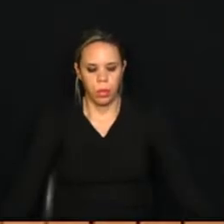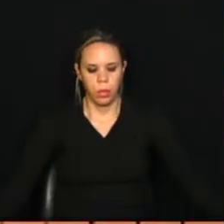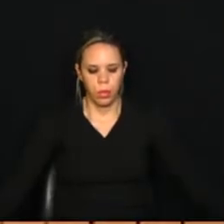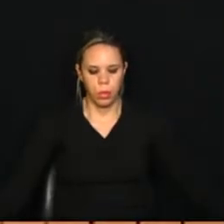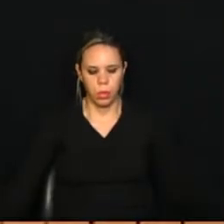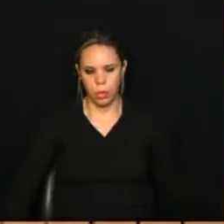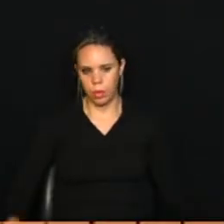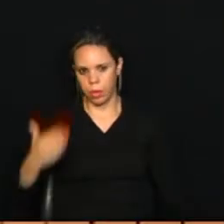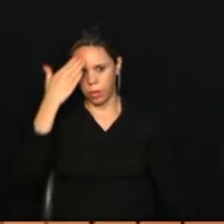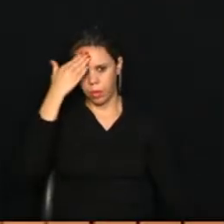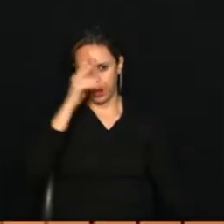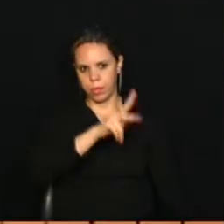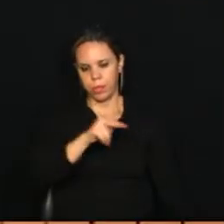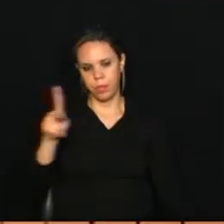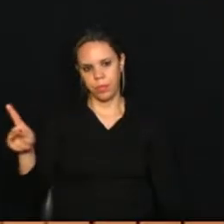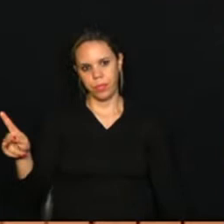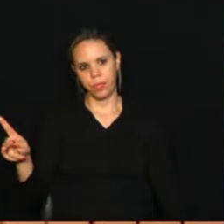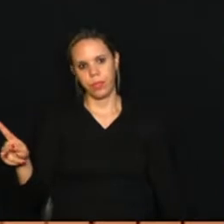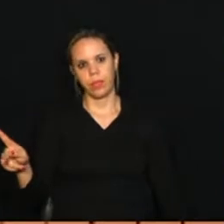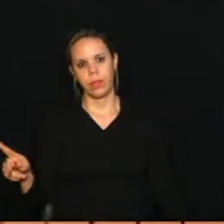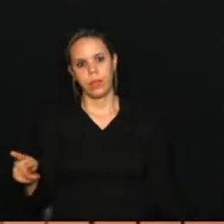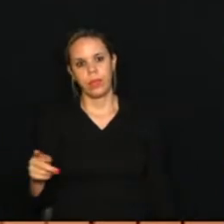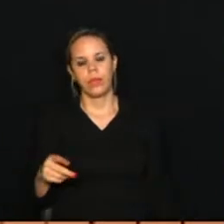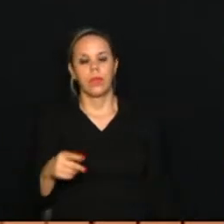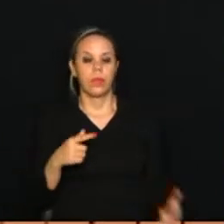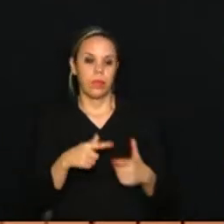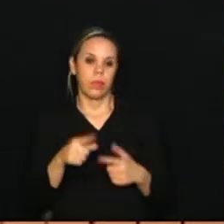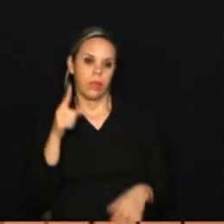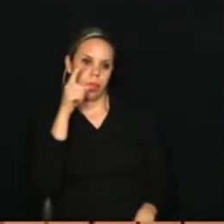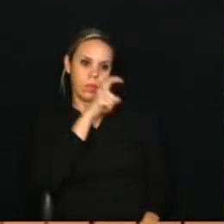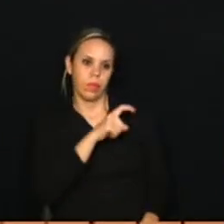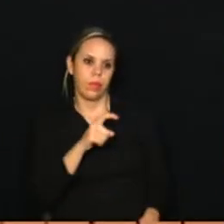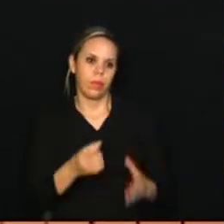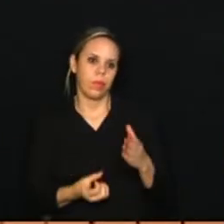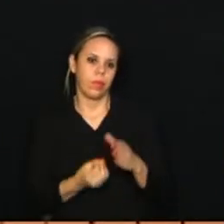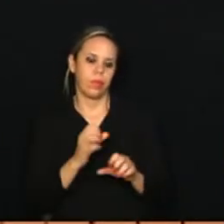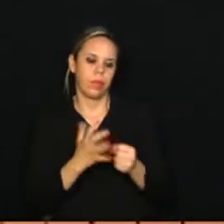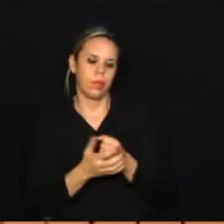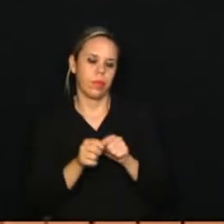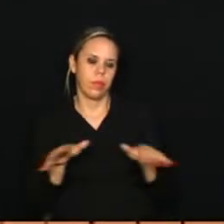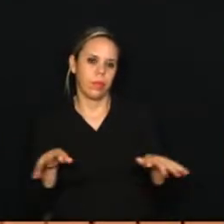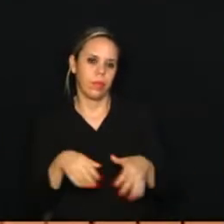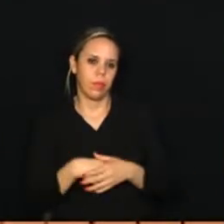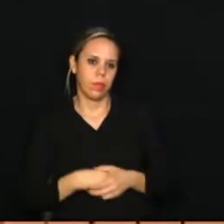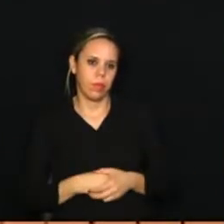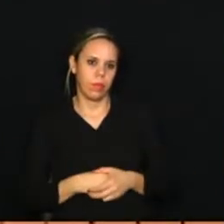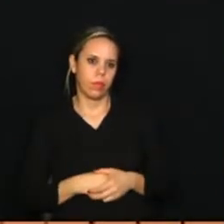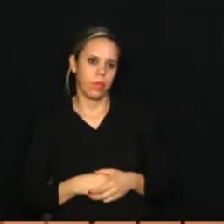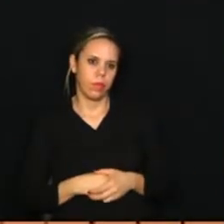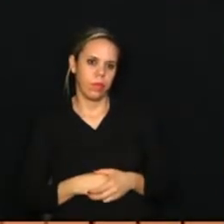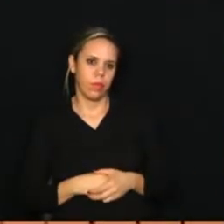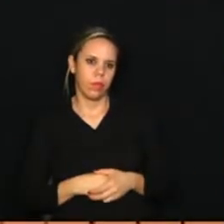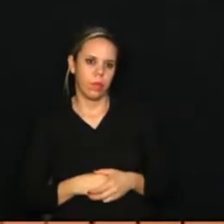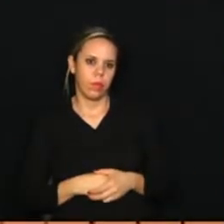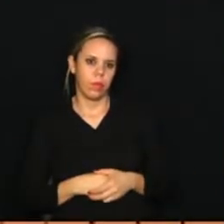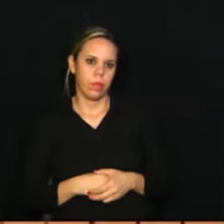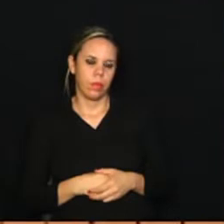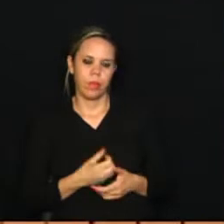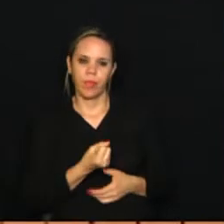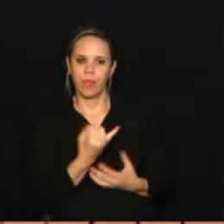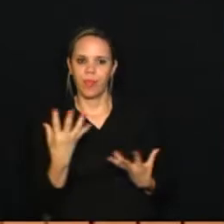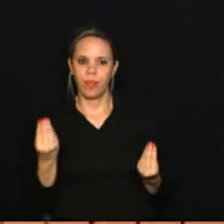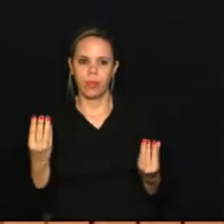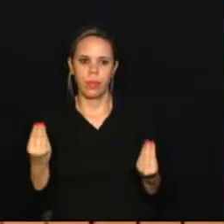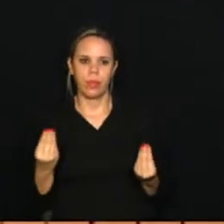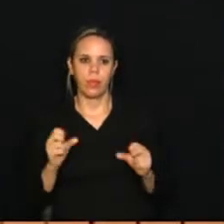Obrigada, professor. Os desafios advindos dessa pandemia são incontáveis, né? E